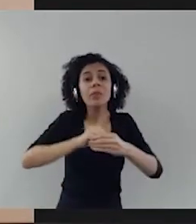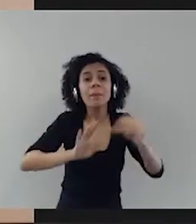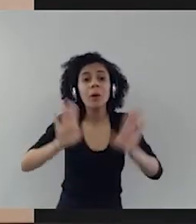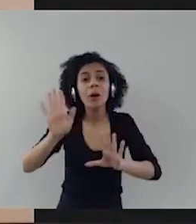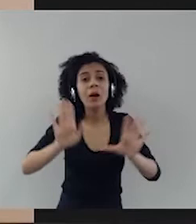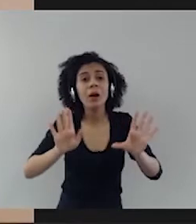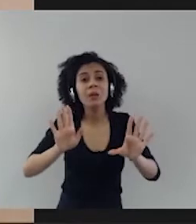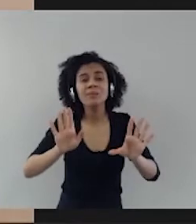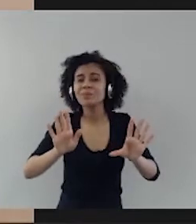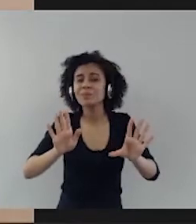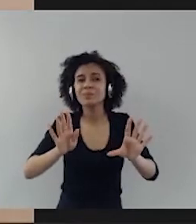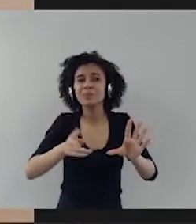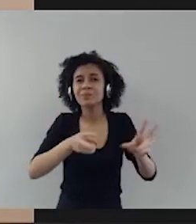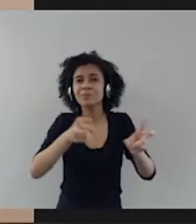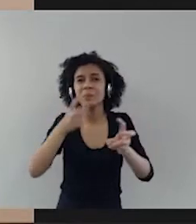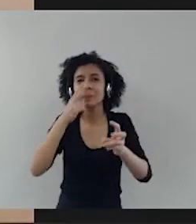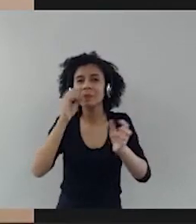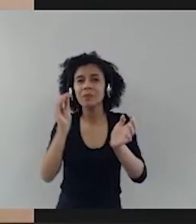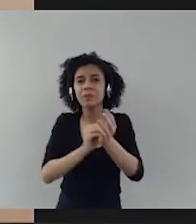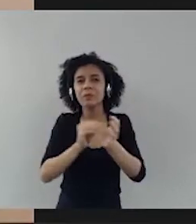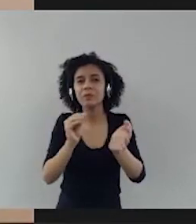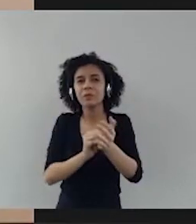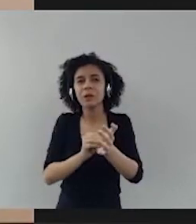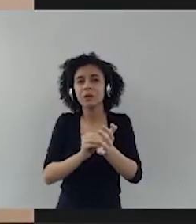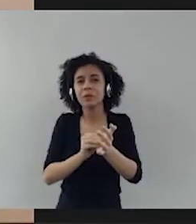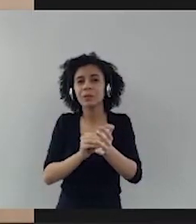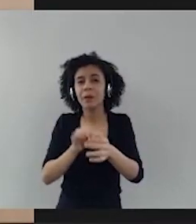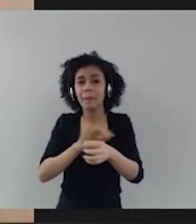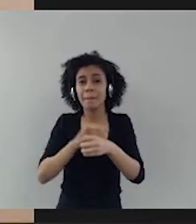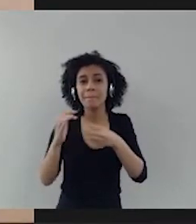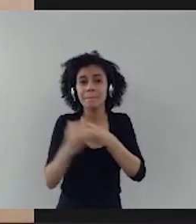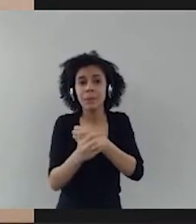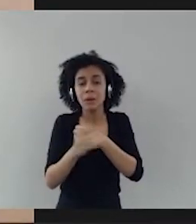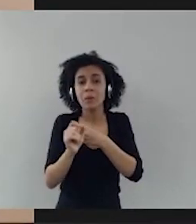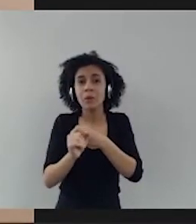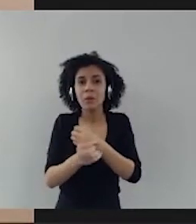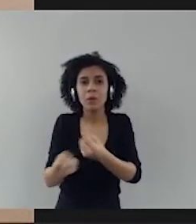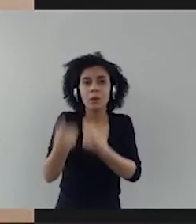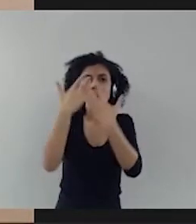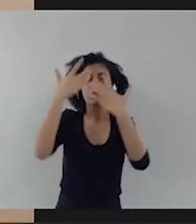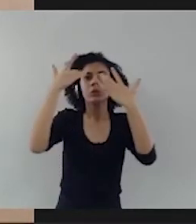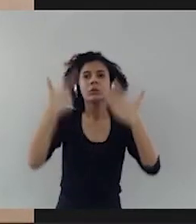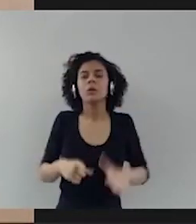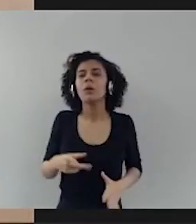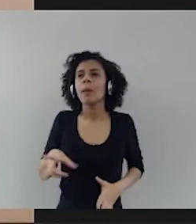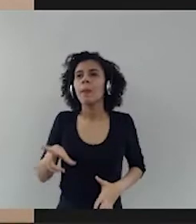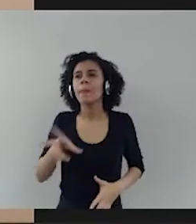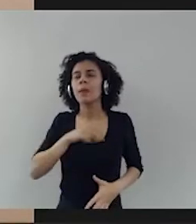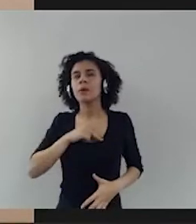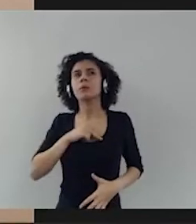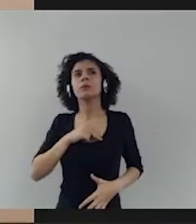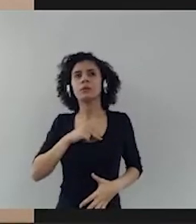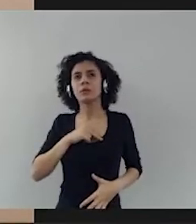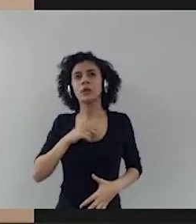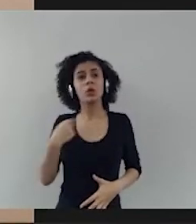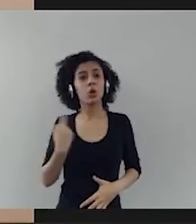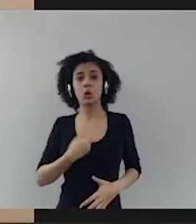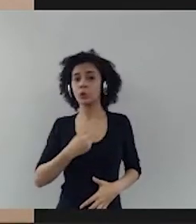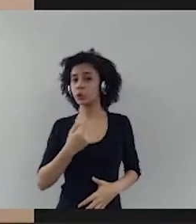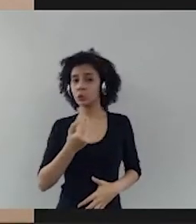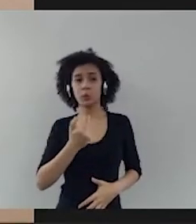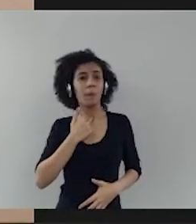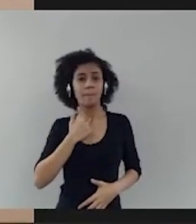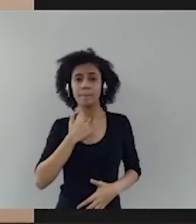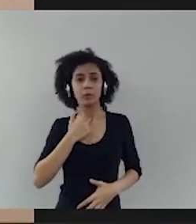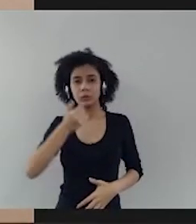está sendo absolutamente esquecido. A pandemia, ela pôs uma luz de volta que nós não podemos, não